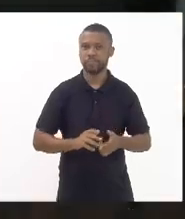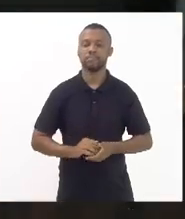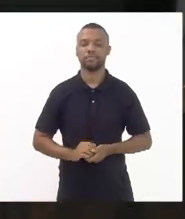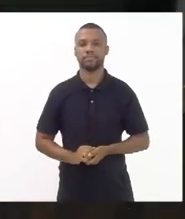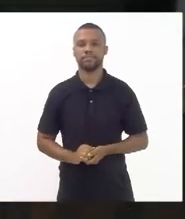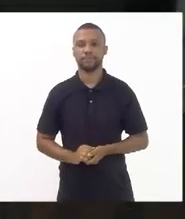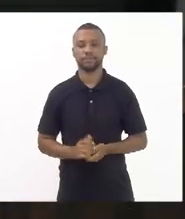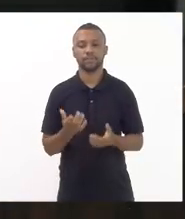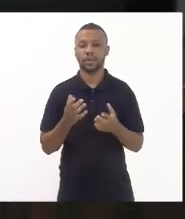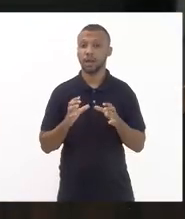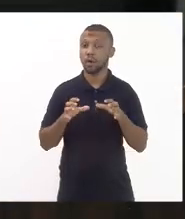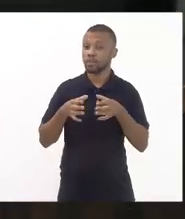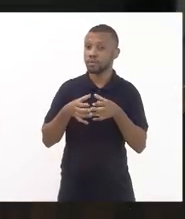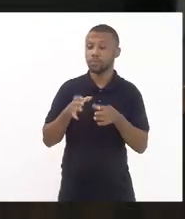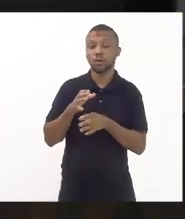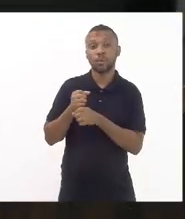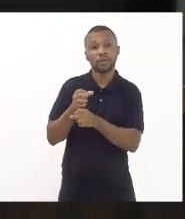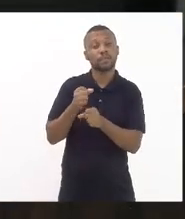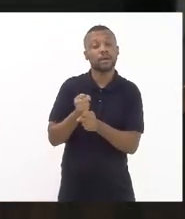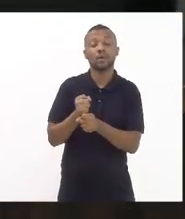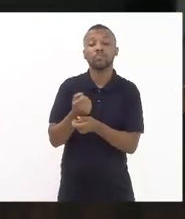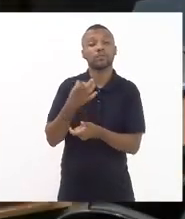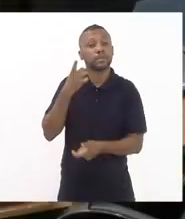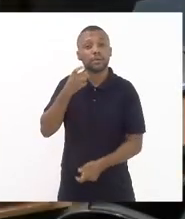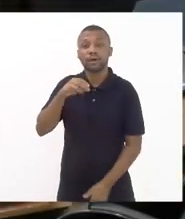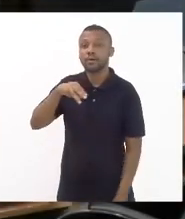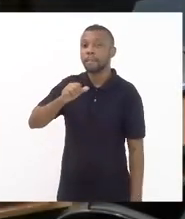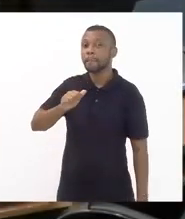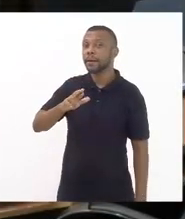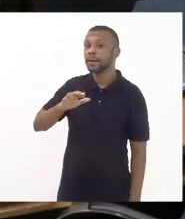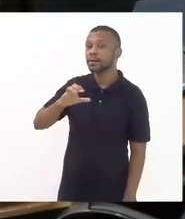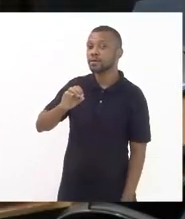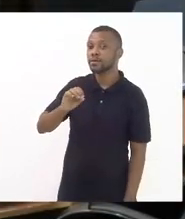Pela Comissão de Orçamento, deputado Márcio Canella.